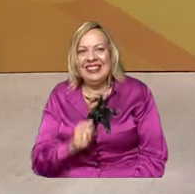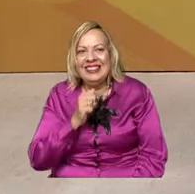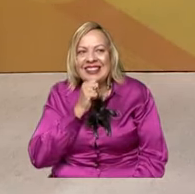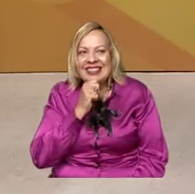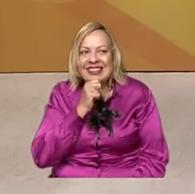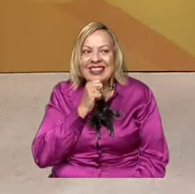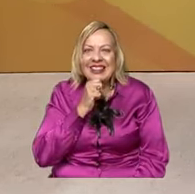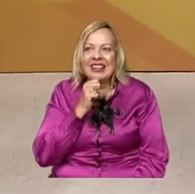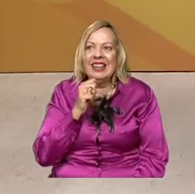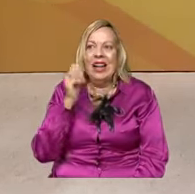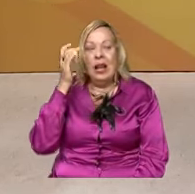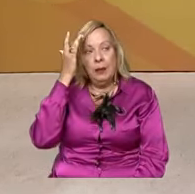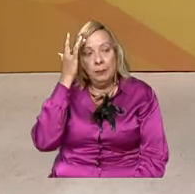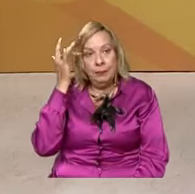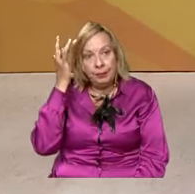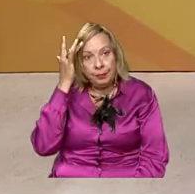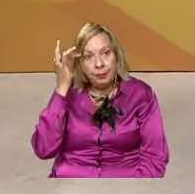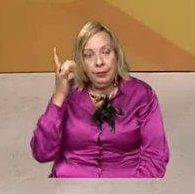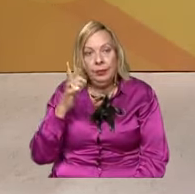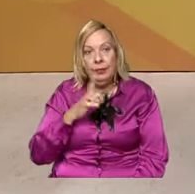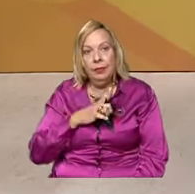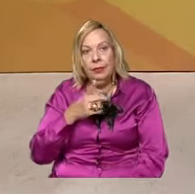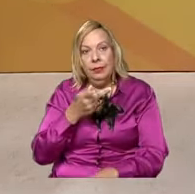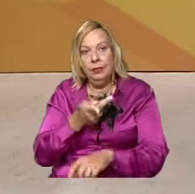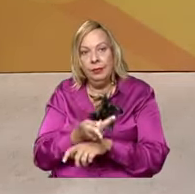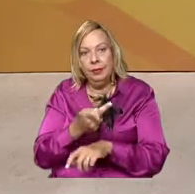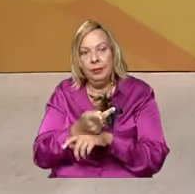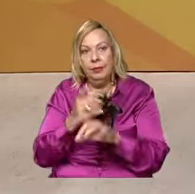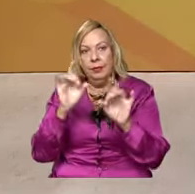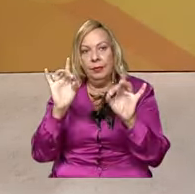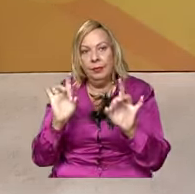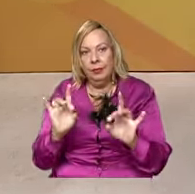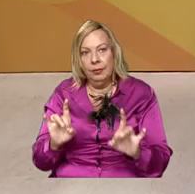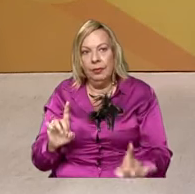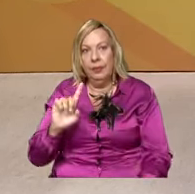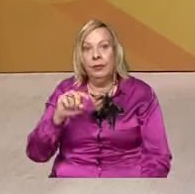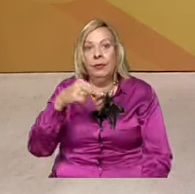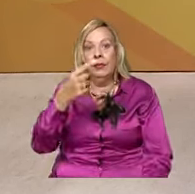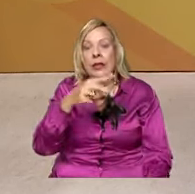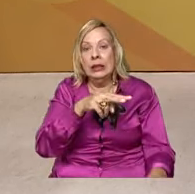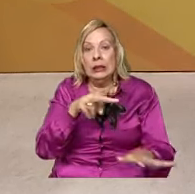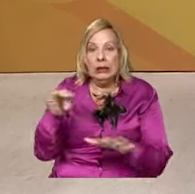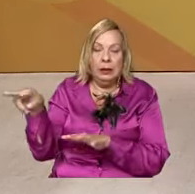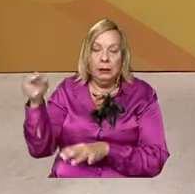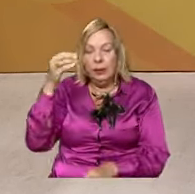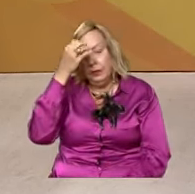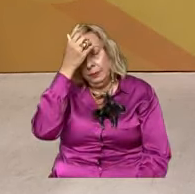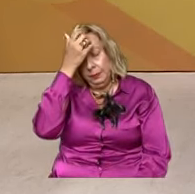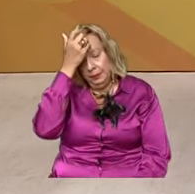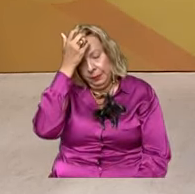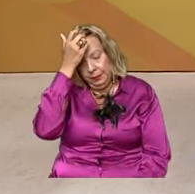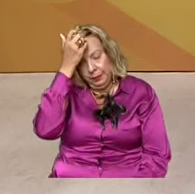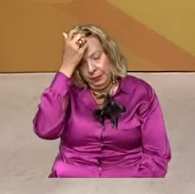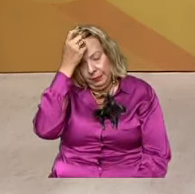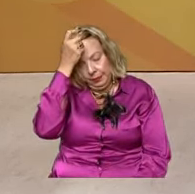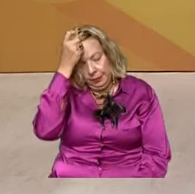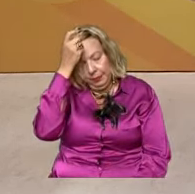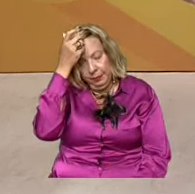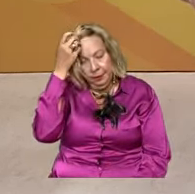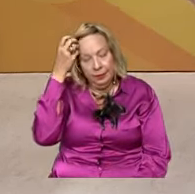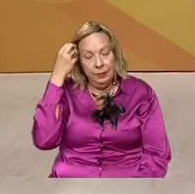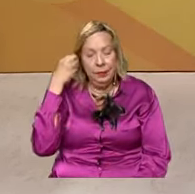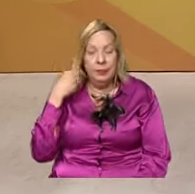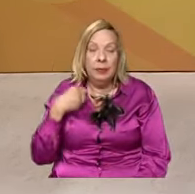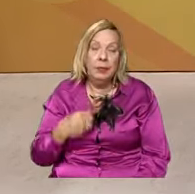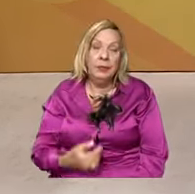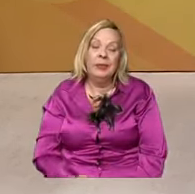que você pode fazer agora mesmo. Tem uma super premiação chegando na semana que vem, não é? É isso mesmo. Fica de olho no que vem por